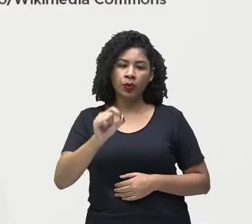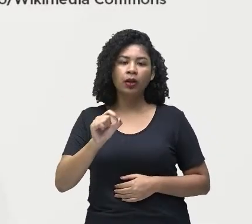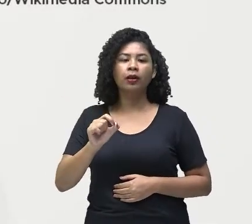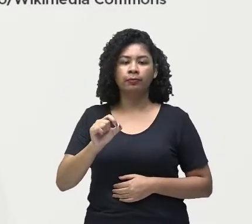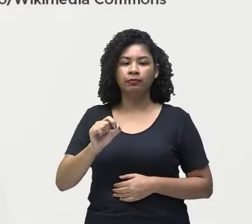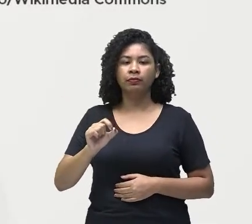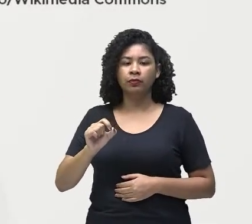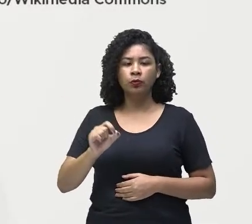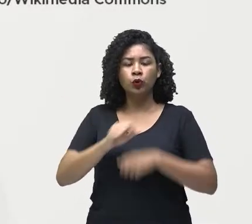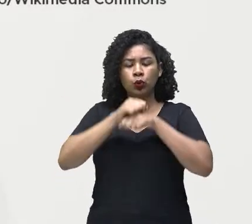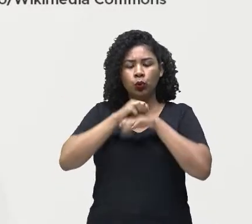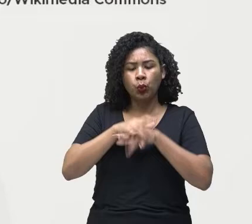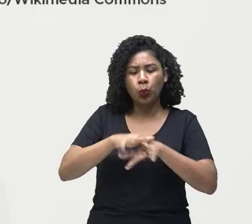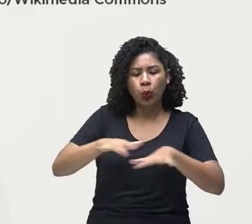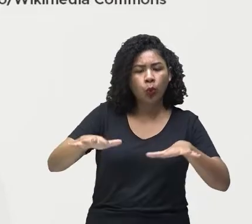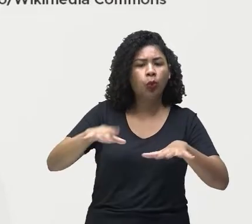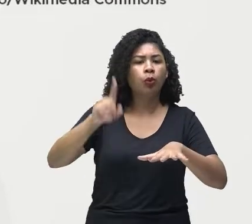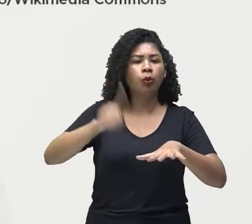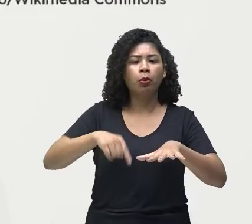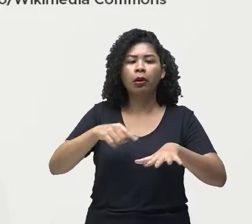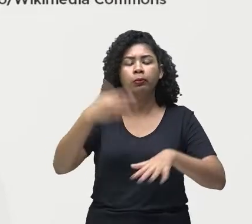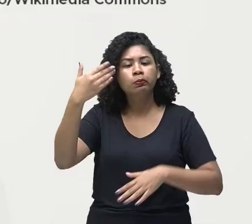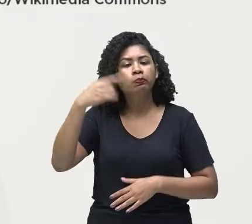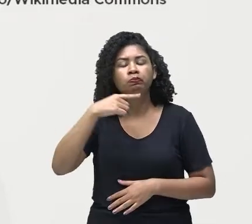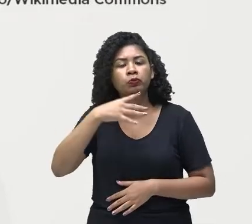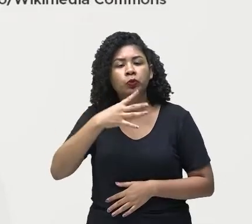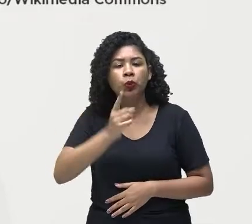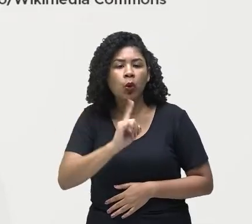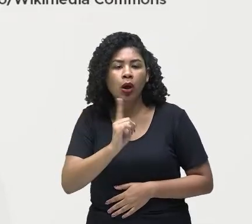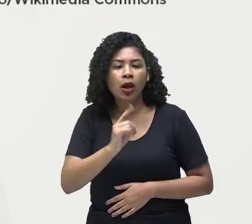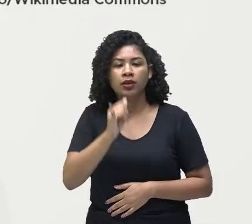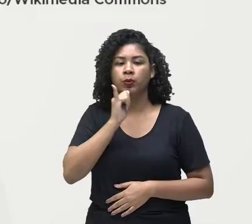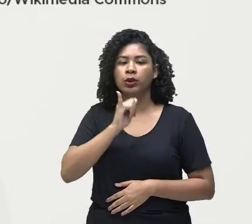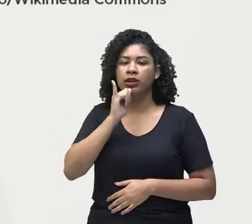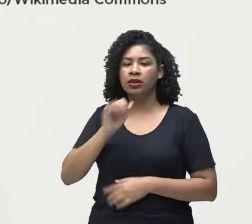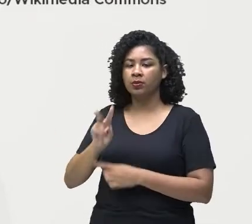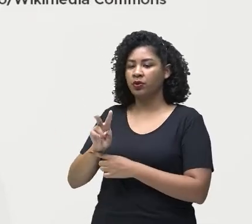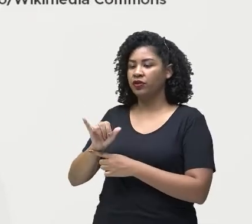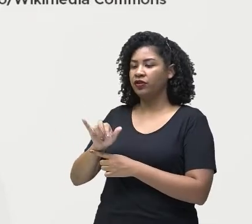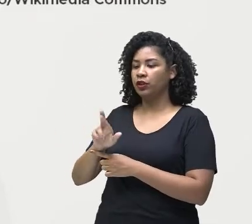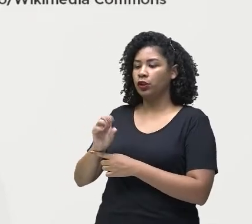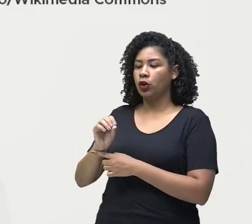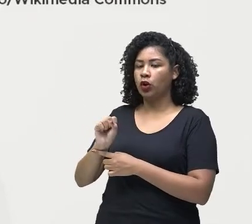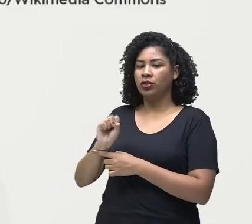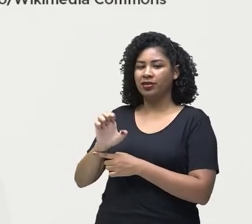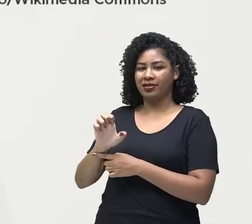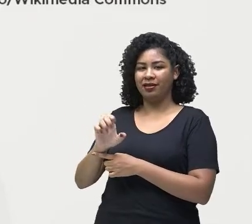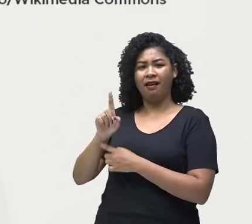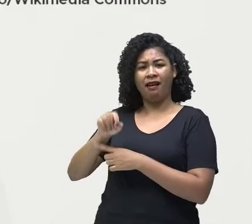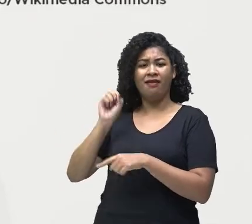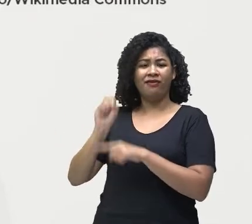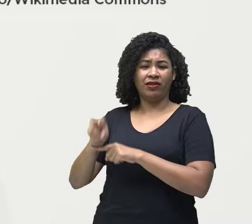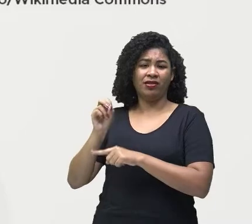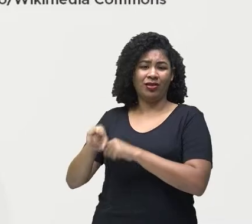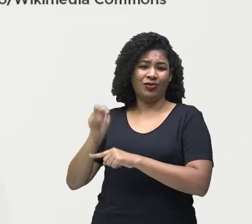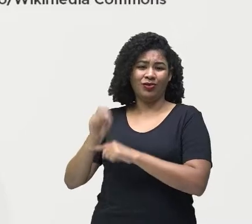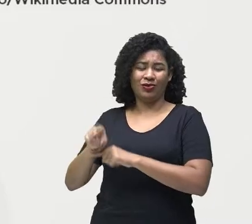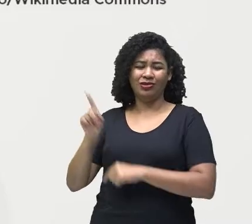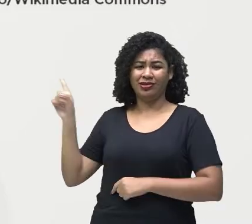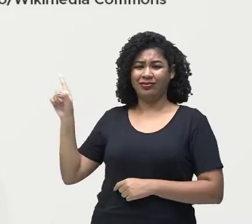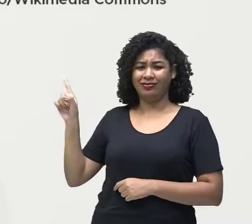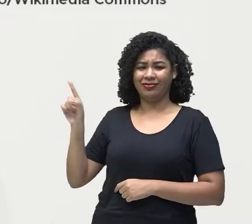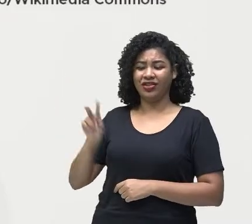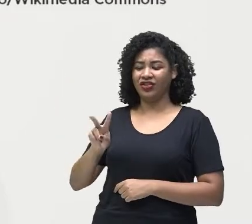desconhecidas, como as populares viroses, né? As viroses é um exemplo